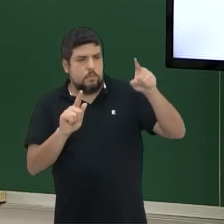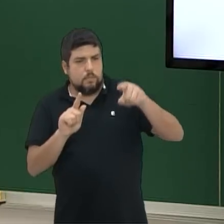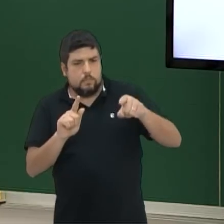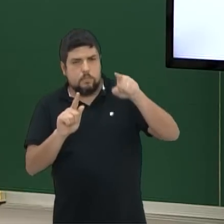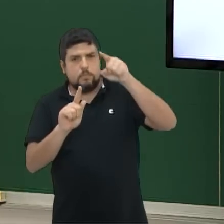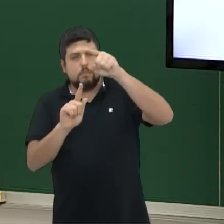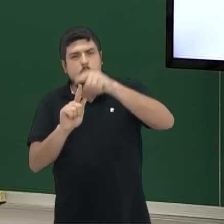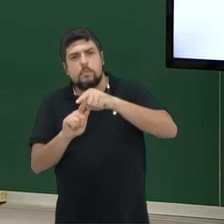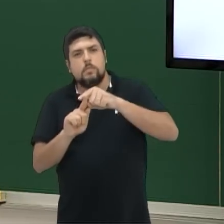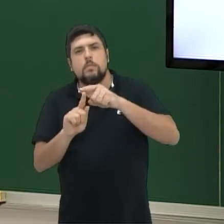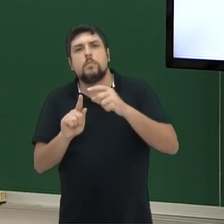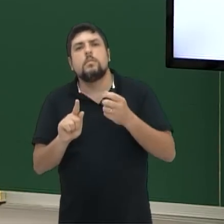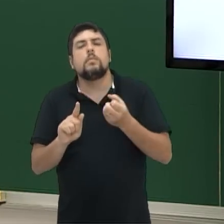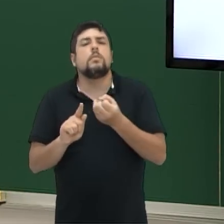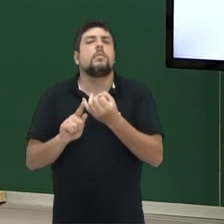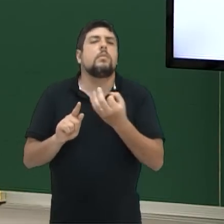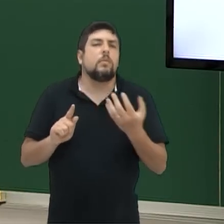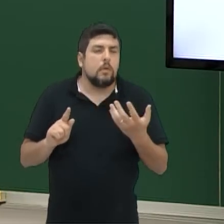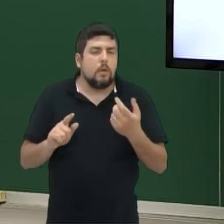grama,